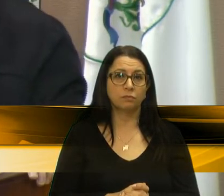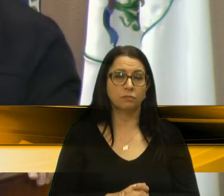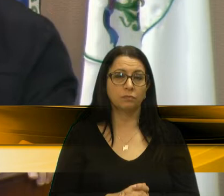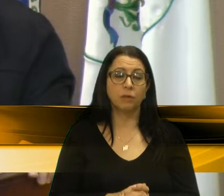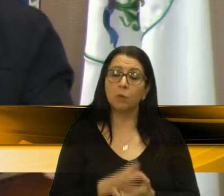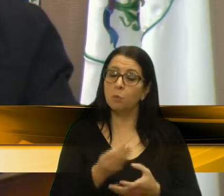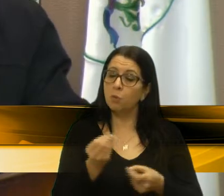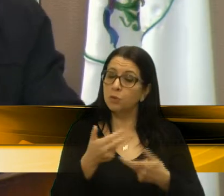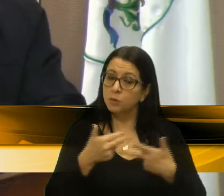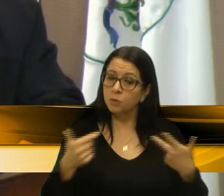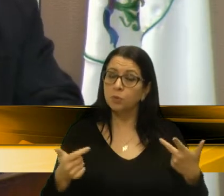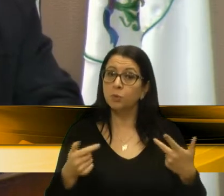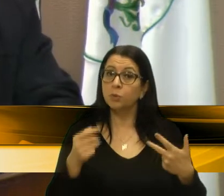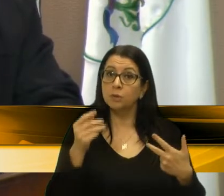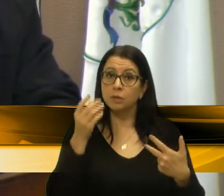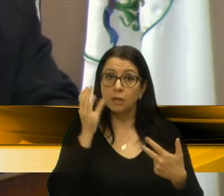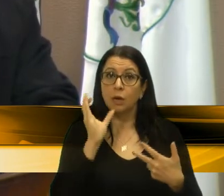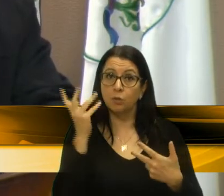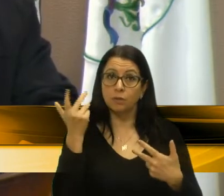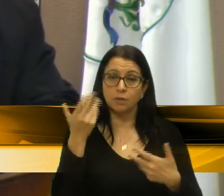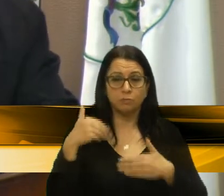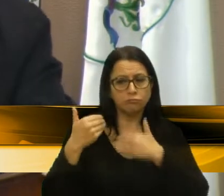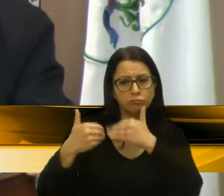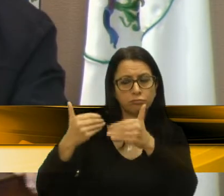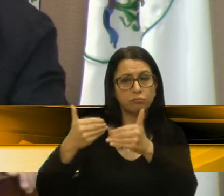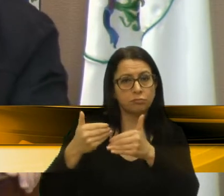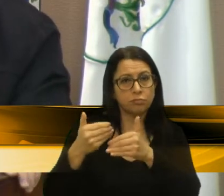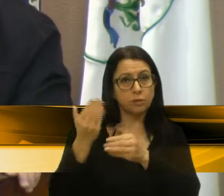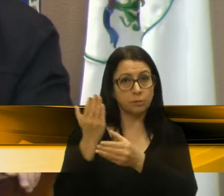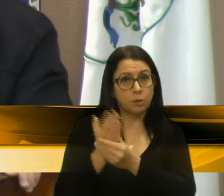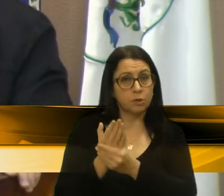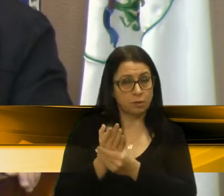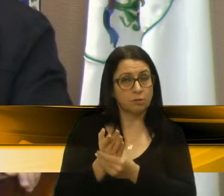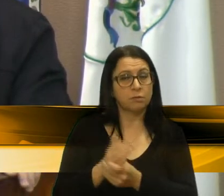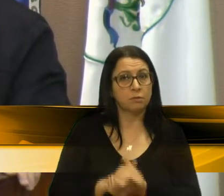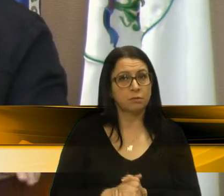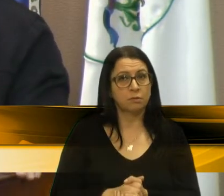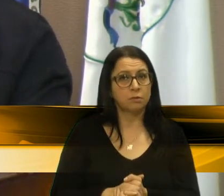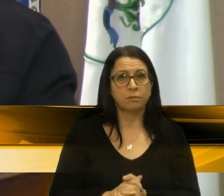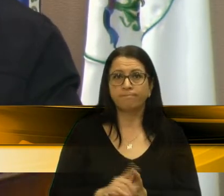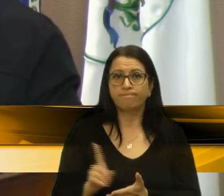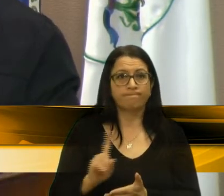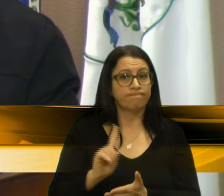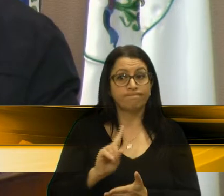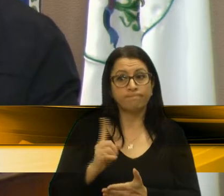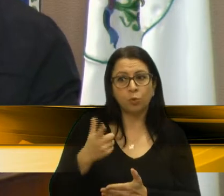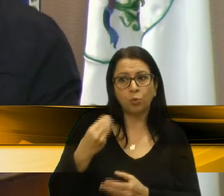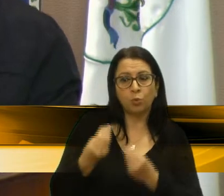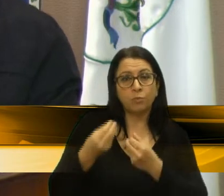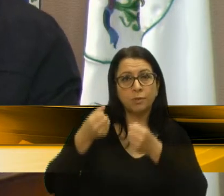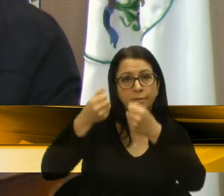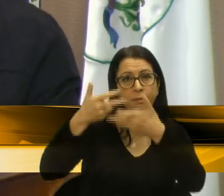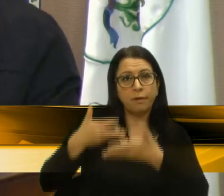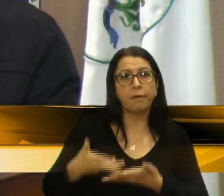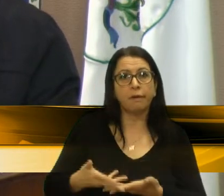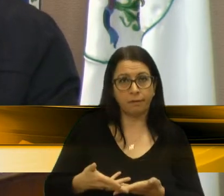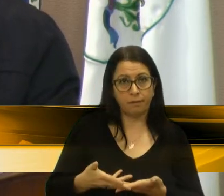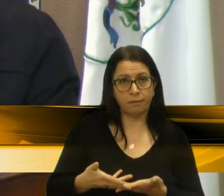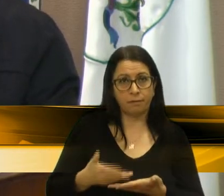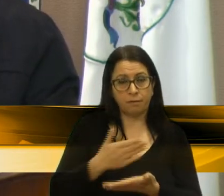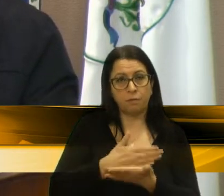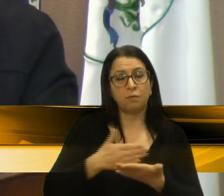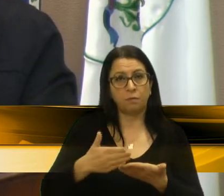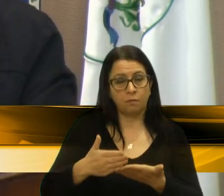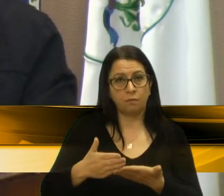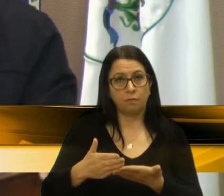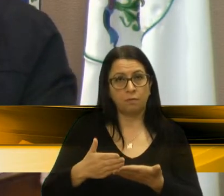muitas coisas que aconteceram na tramitação desse processo, elas não se explicam, né? Desde o